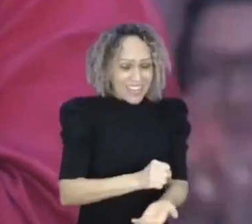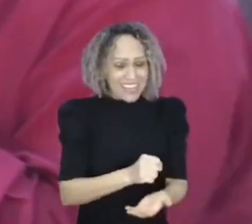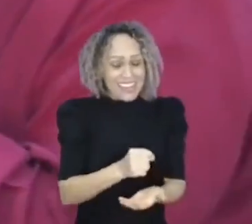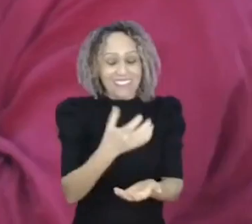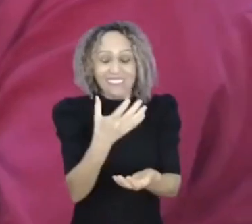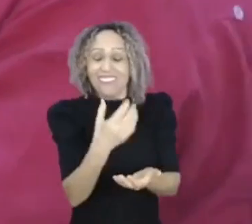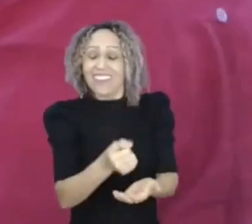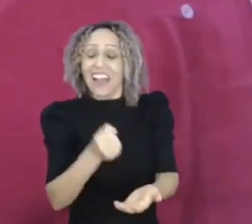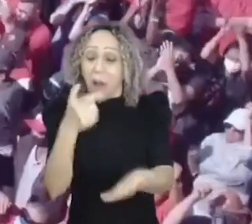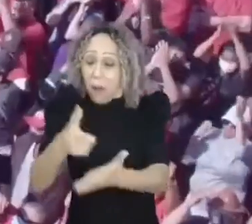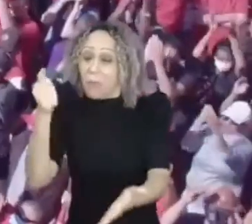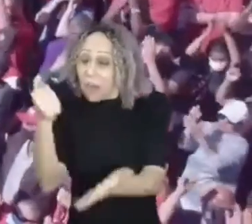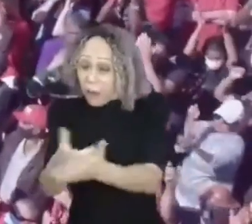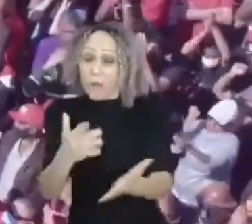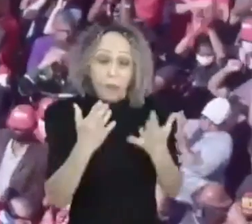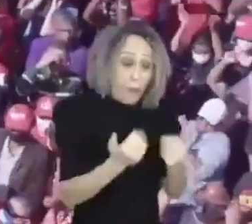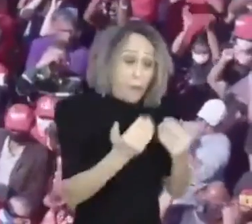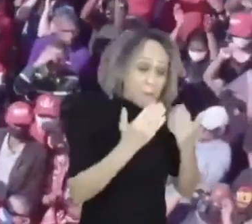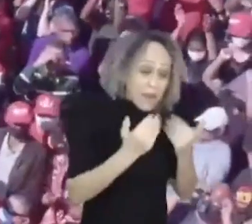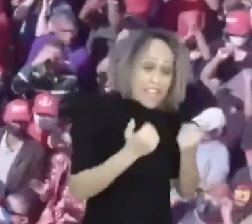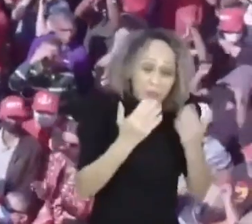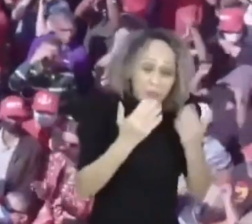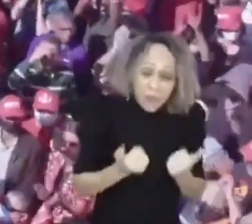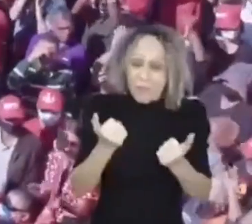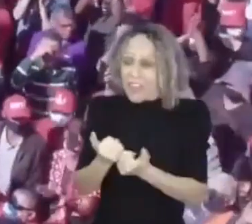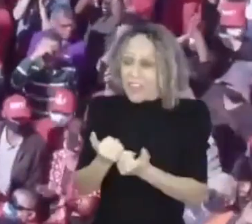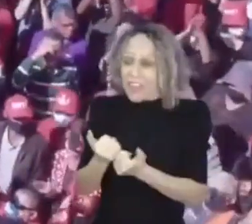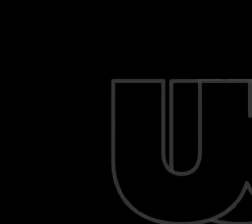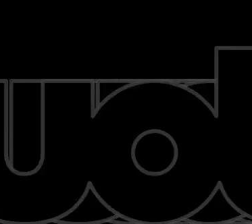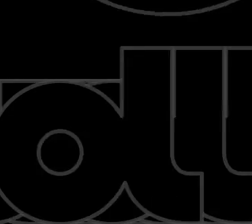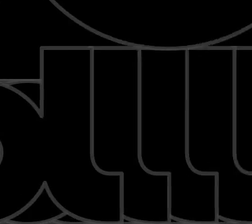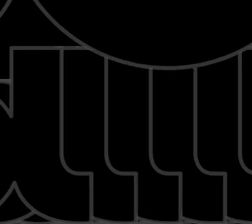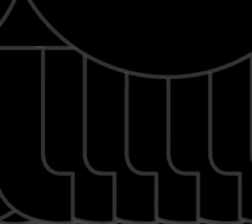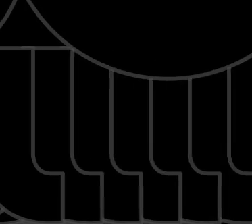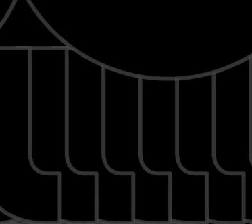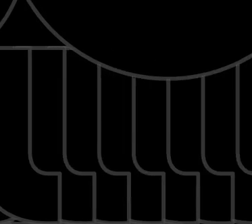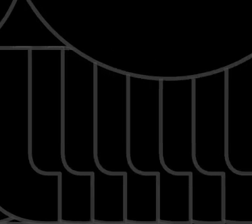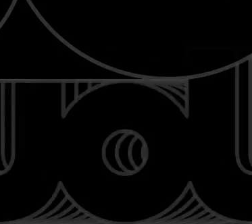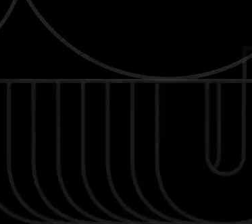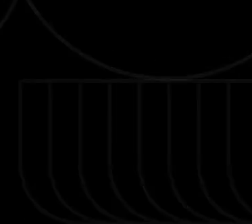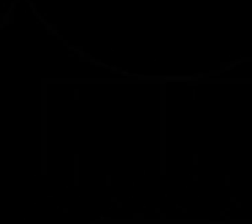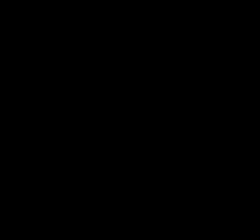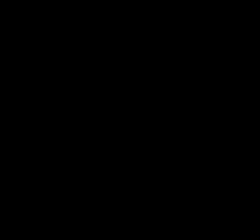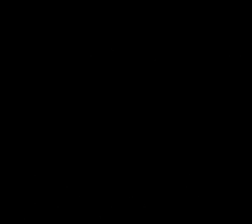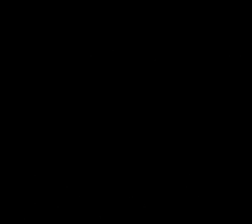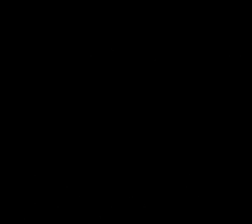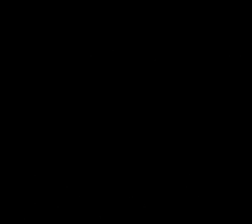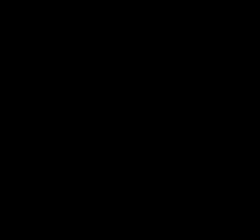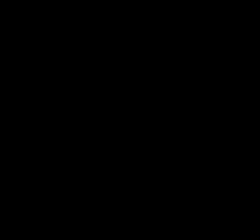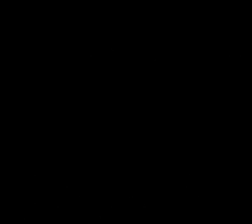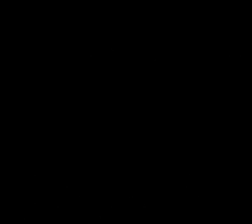gente mudar a história desse país. Uau!